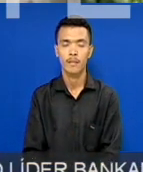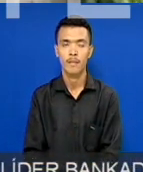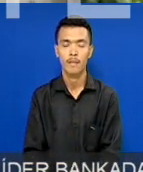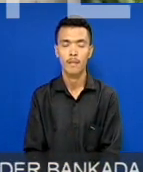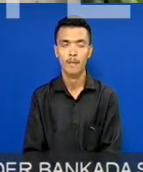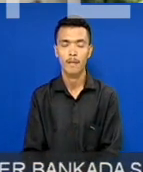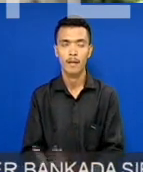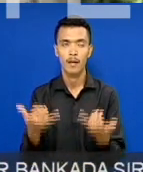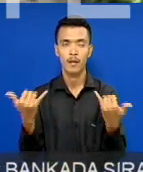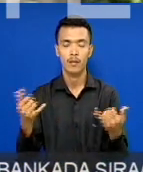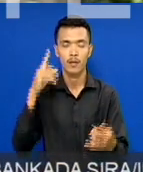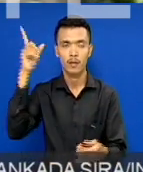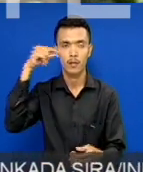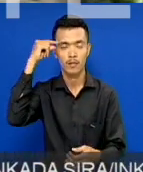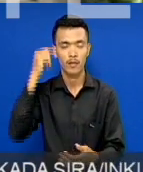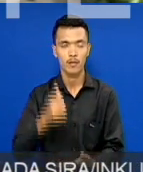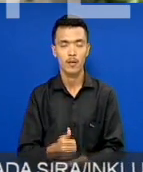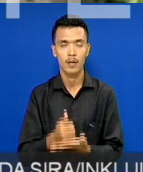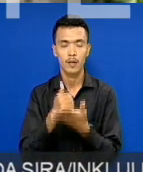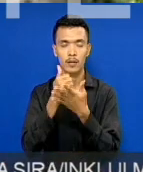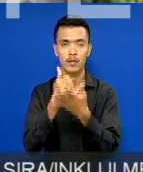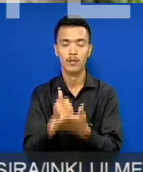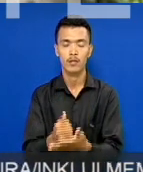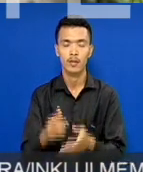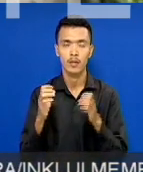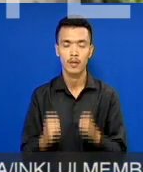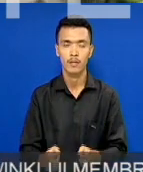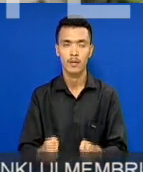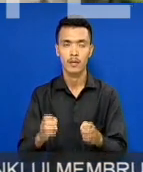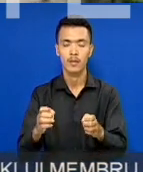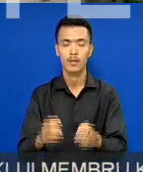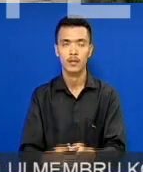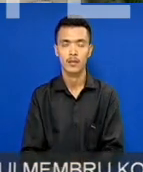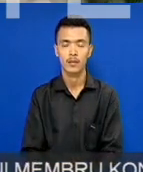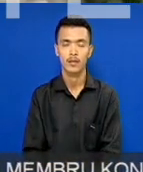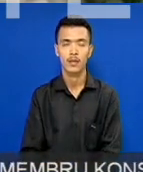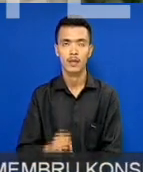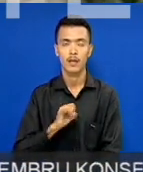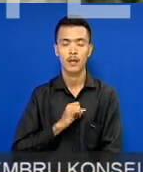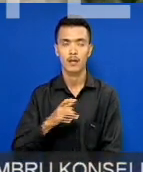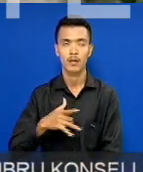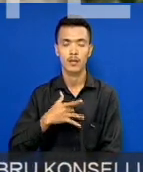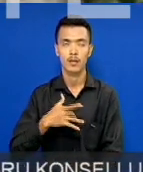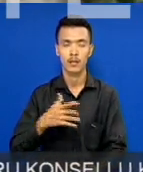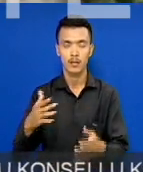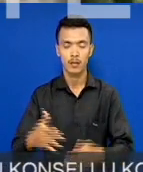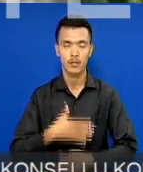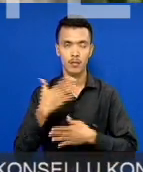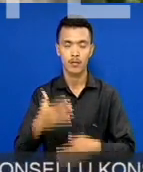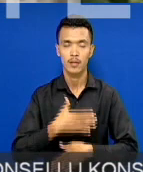gubernu azura emergencia mai to yane hau sinti orguilu.